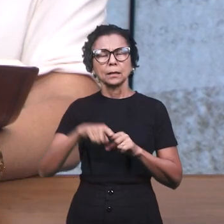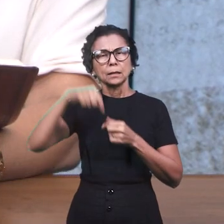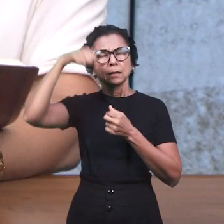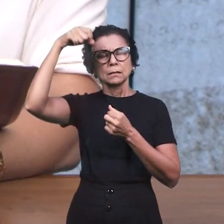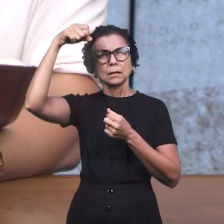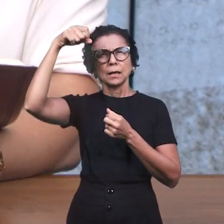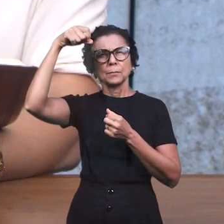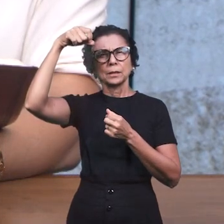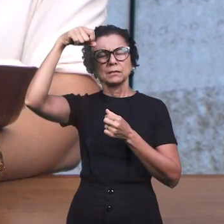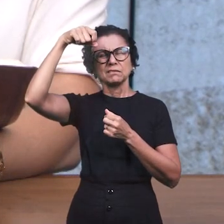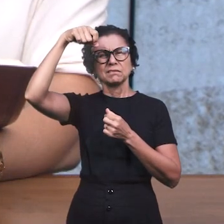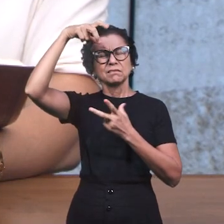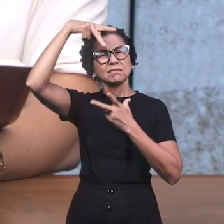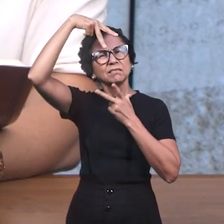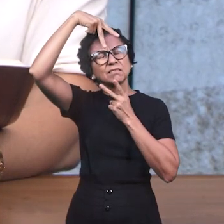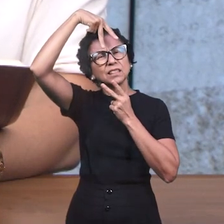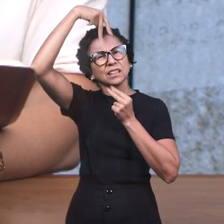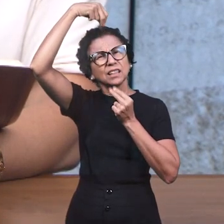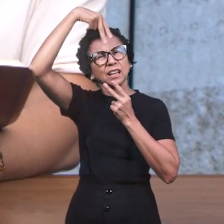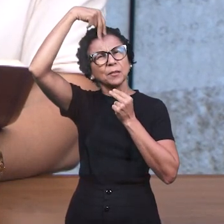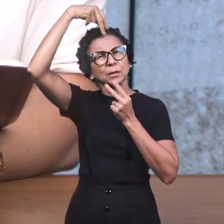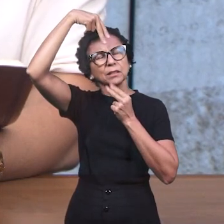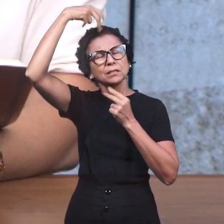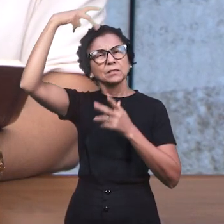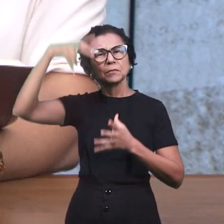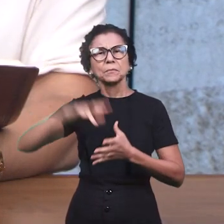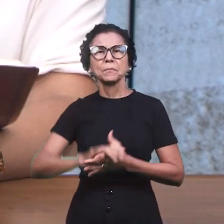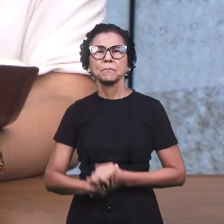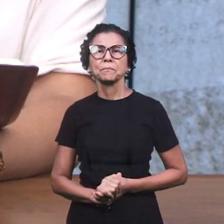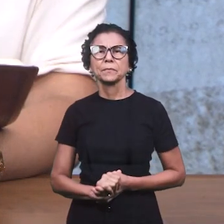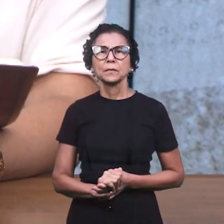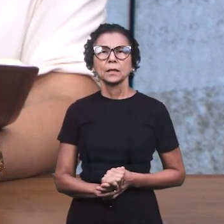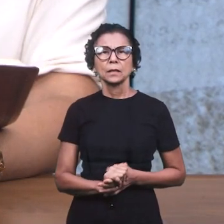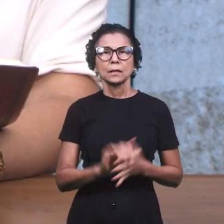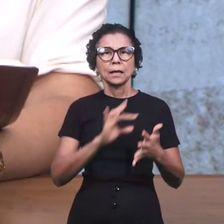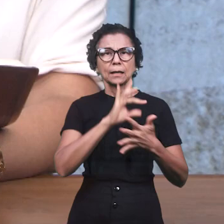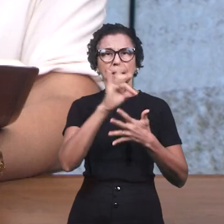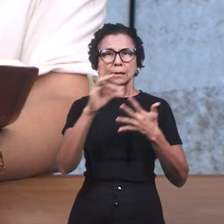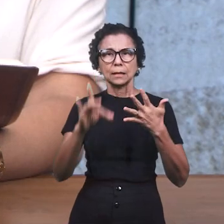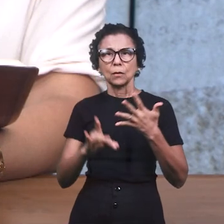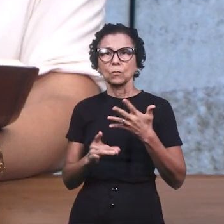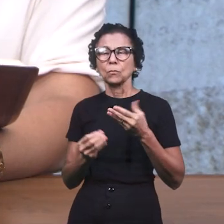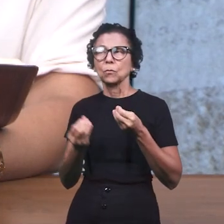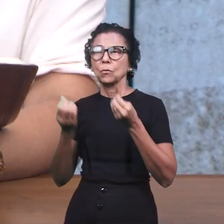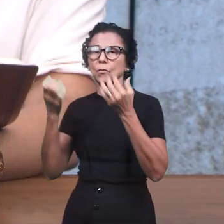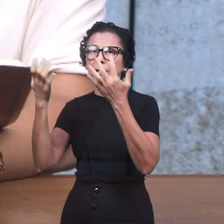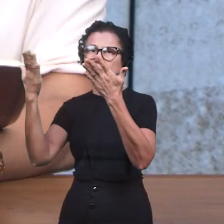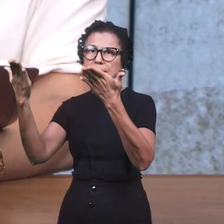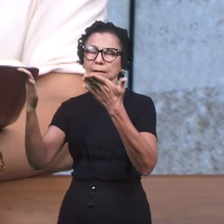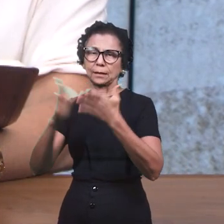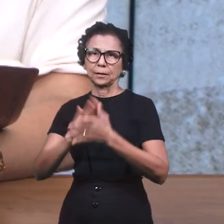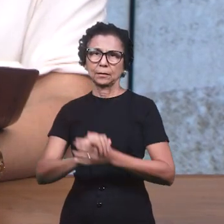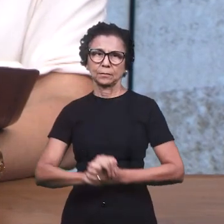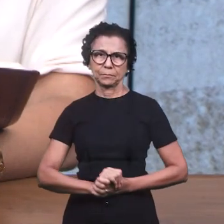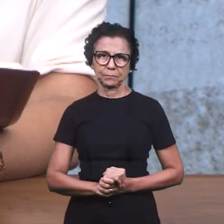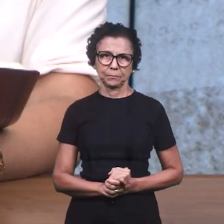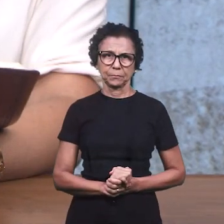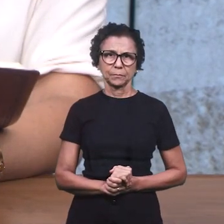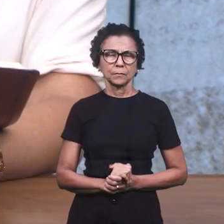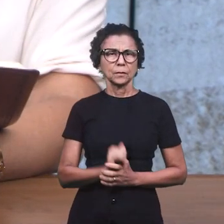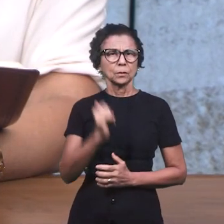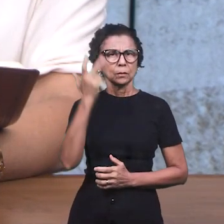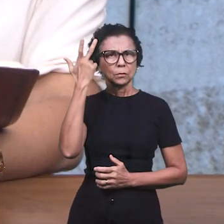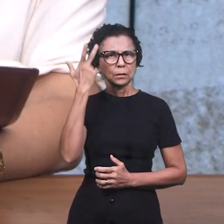que oferecerdes, assim o fareis com cada um, segundo o número deles. Todo